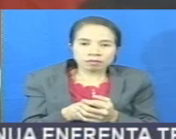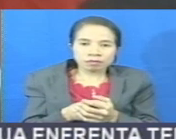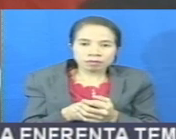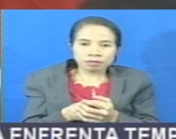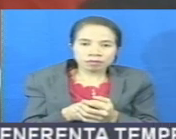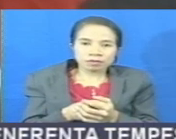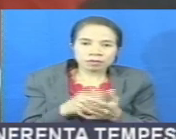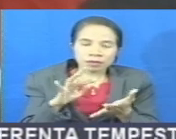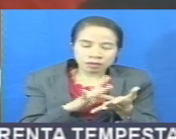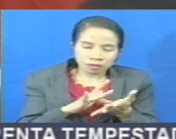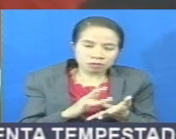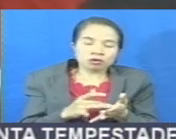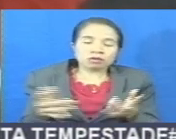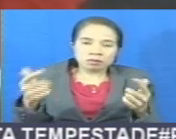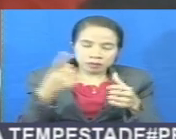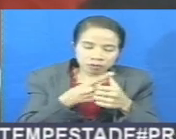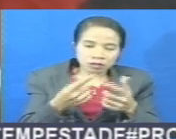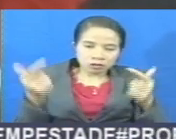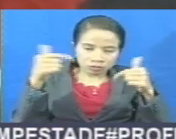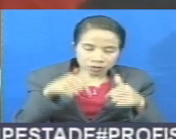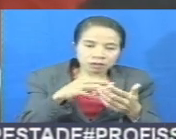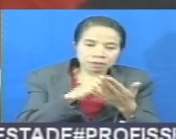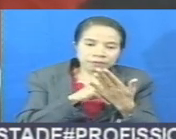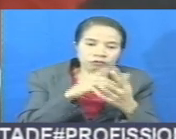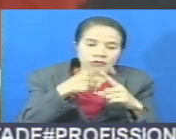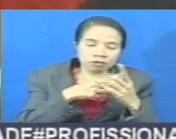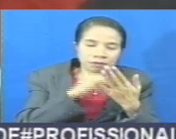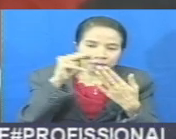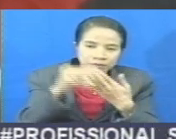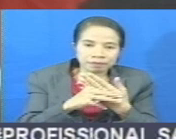12 primeiro no mato toma em março, né?